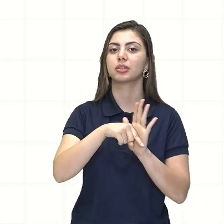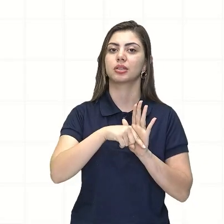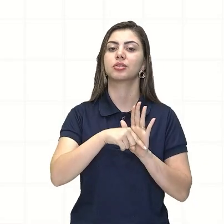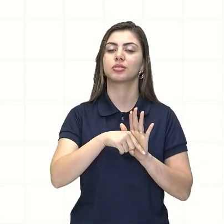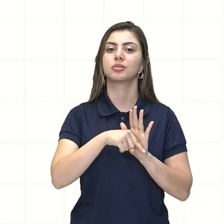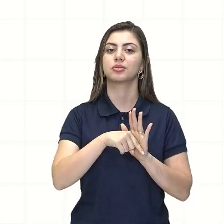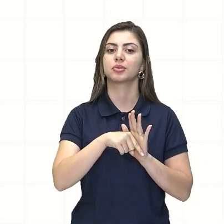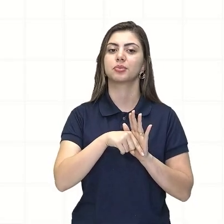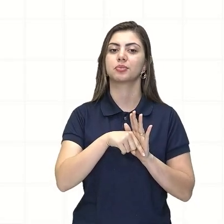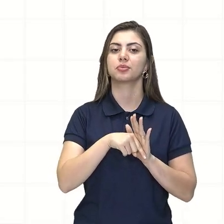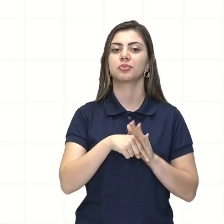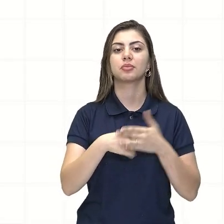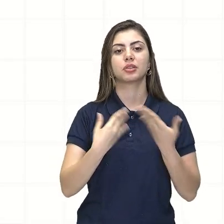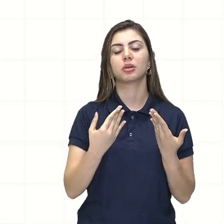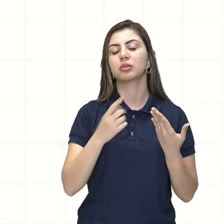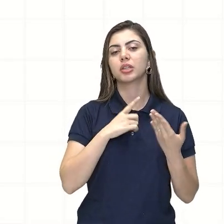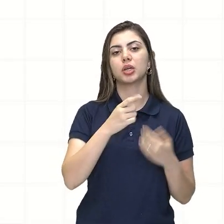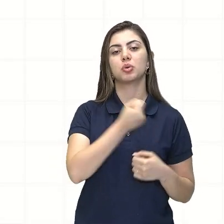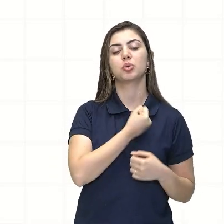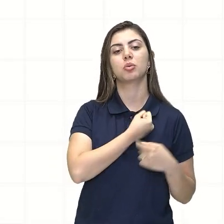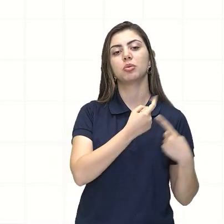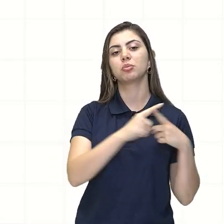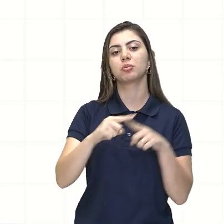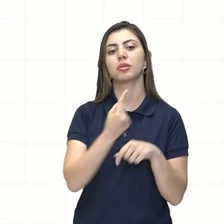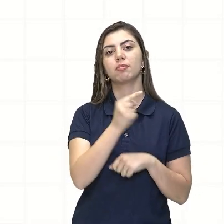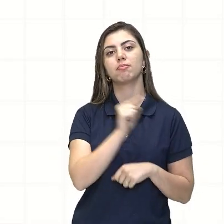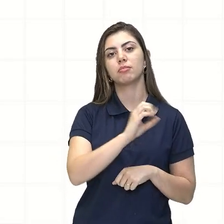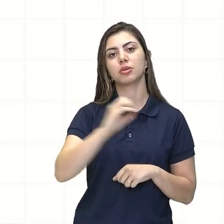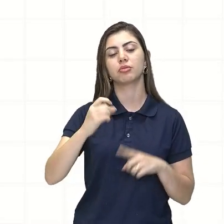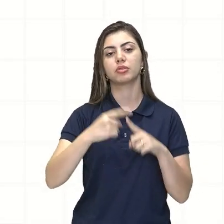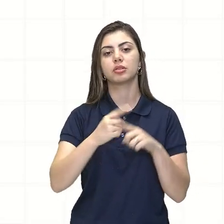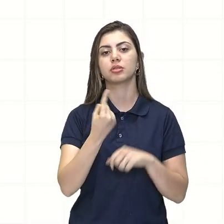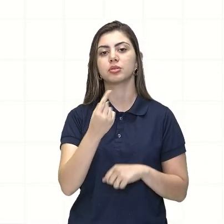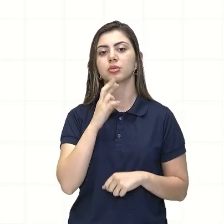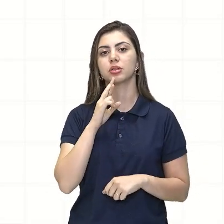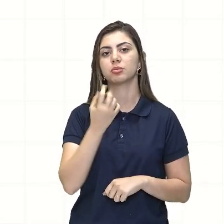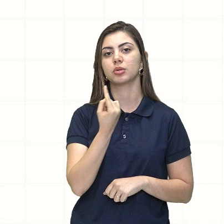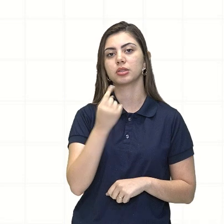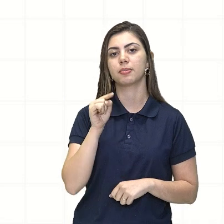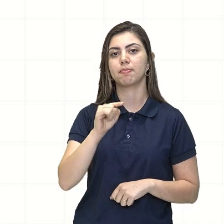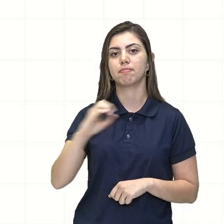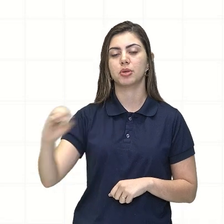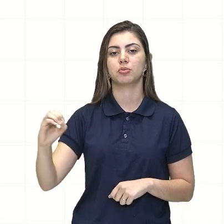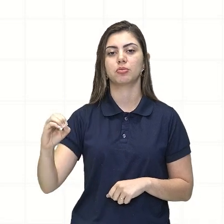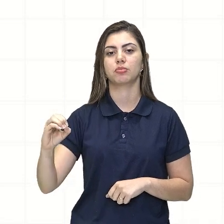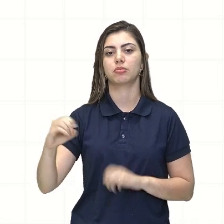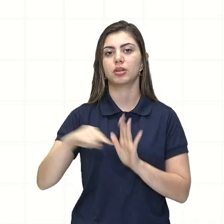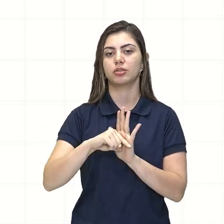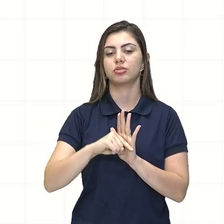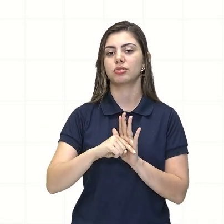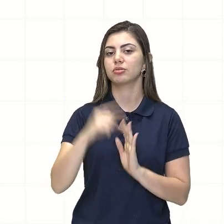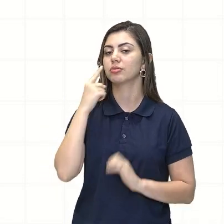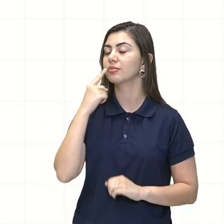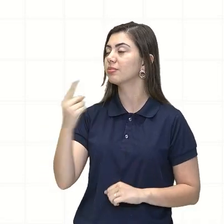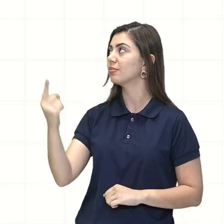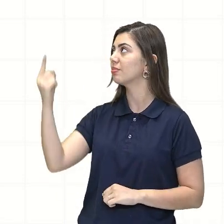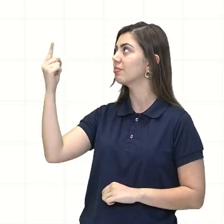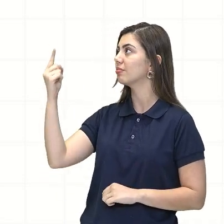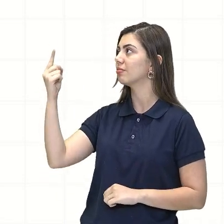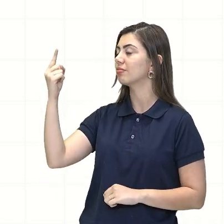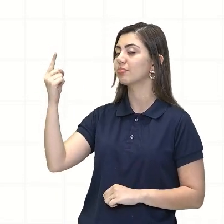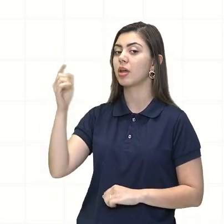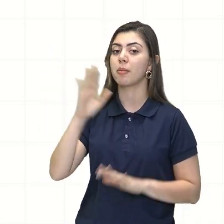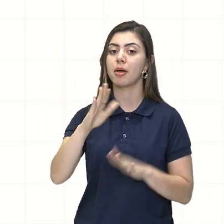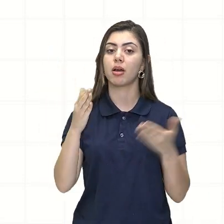negativo. E aí eu multiplico os números. 1000 vezes 1, 1000. Ok? Para o exemplo de